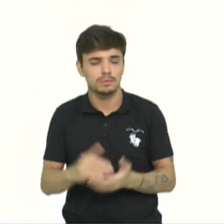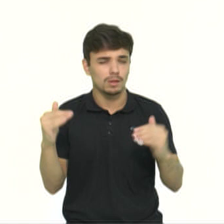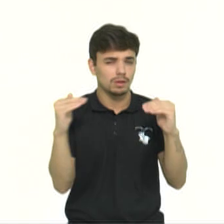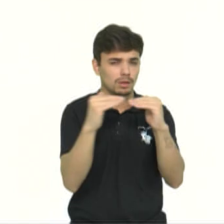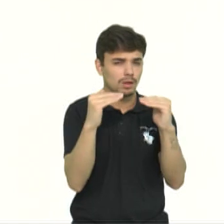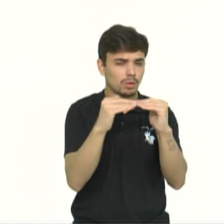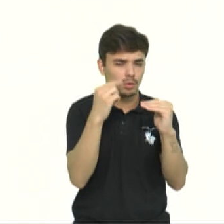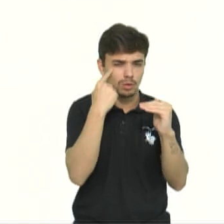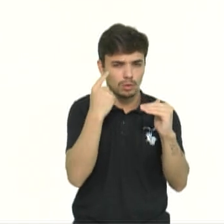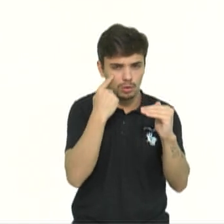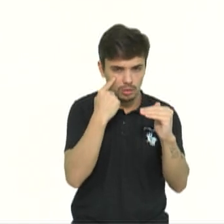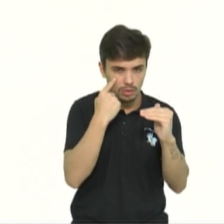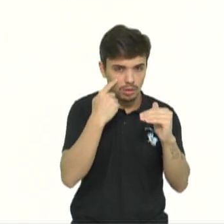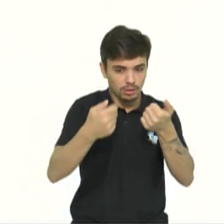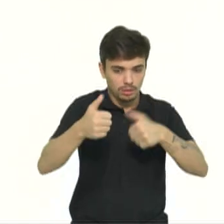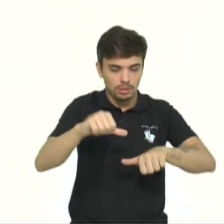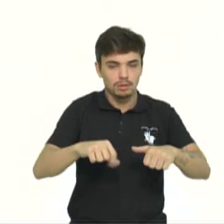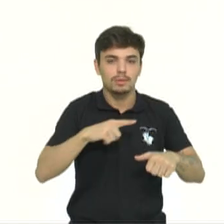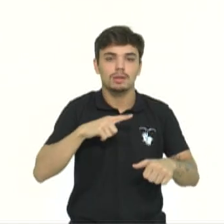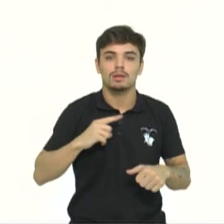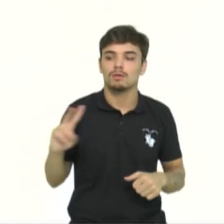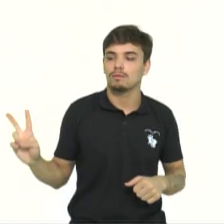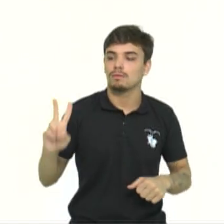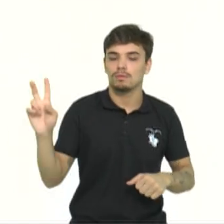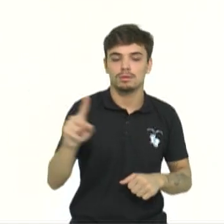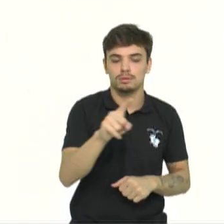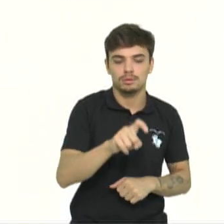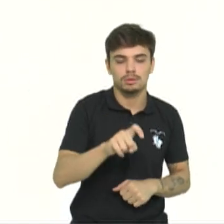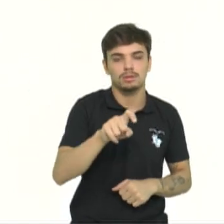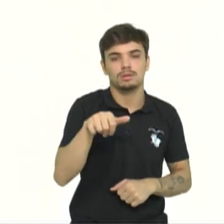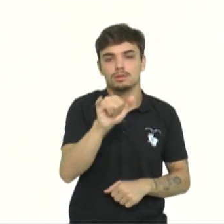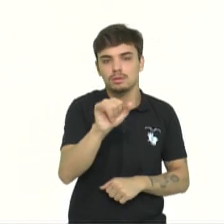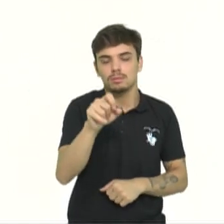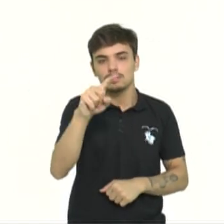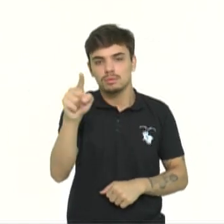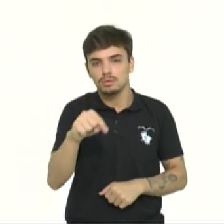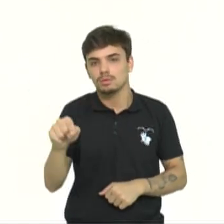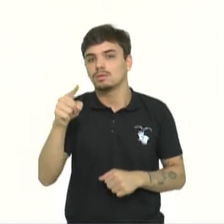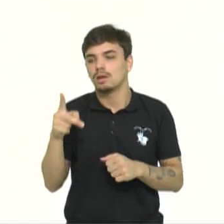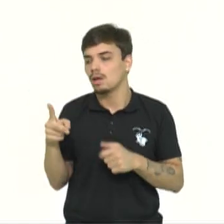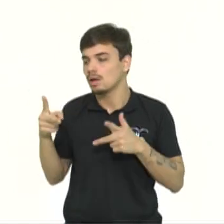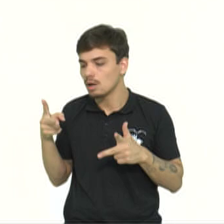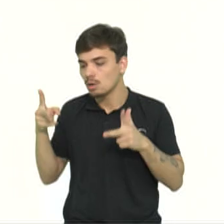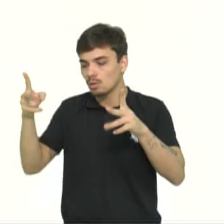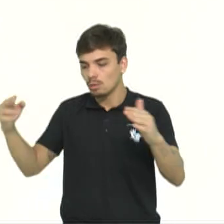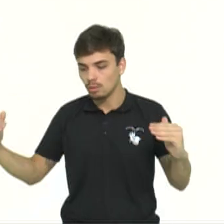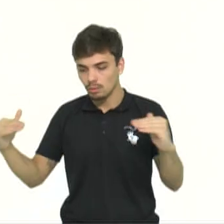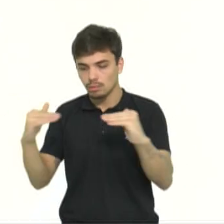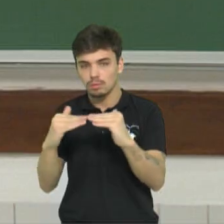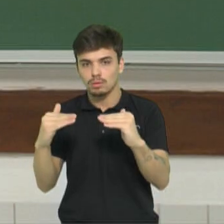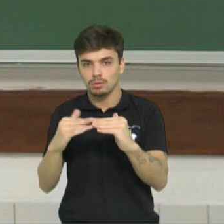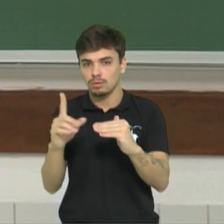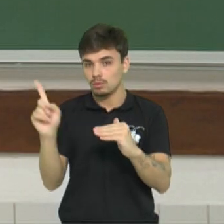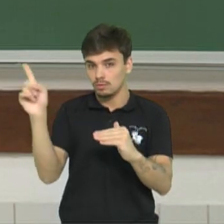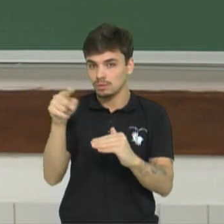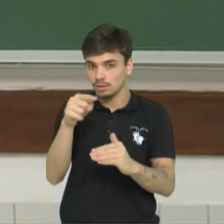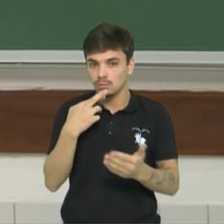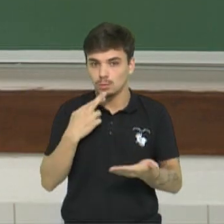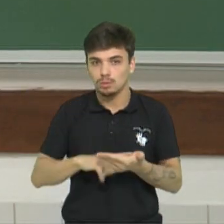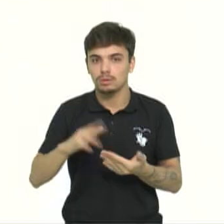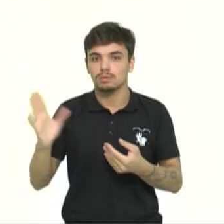de oxirredução. Os valores X, Y e Z são iguais, respectivamente, a. Agora é com